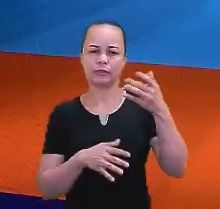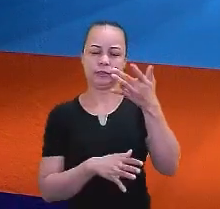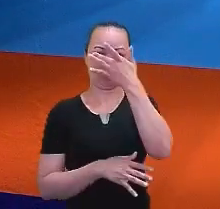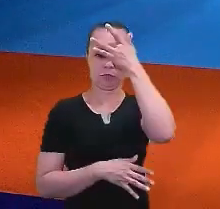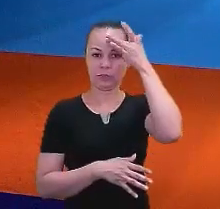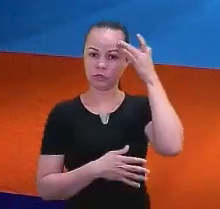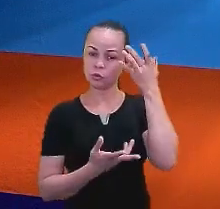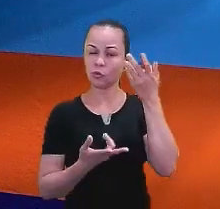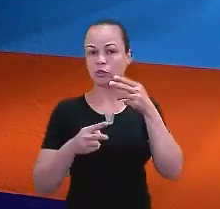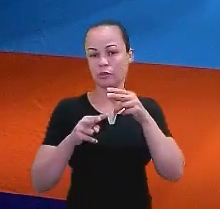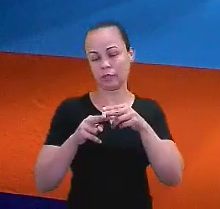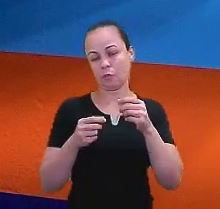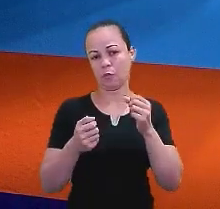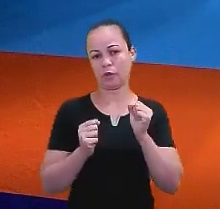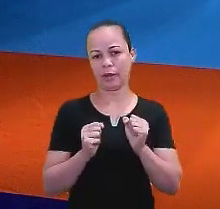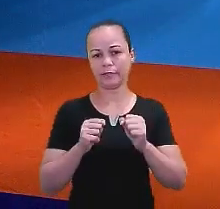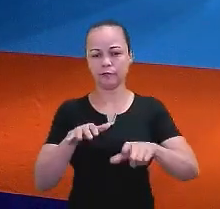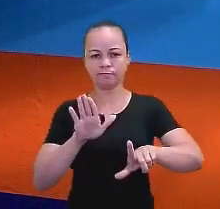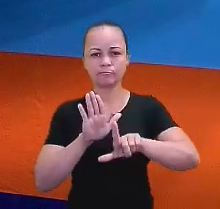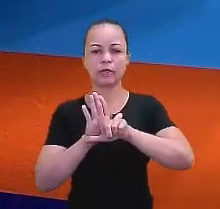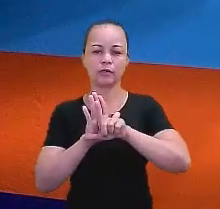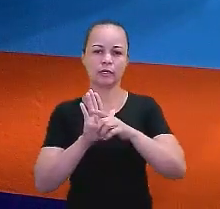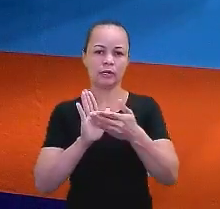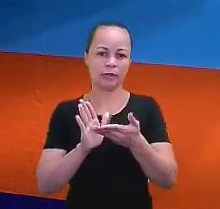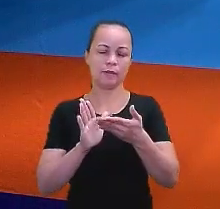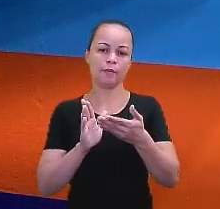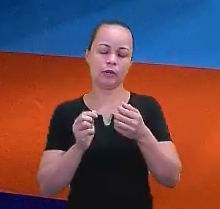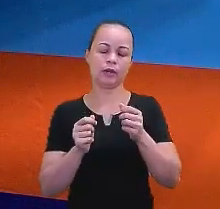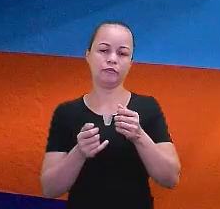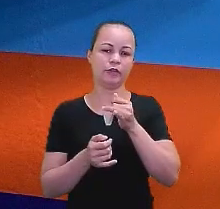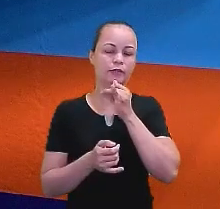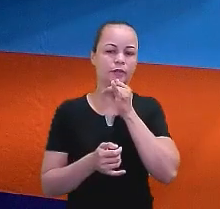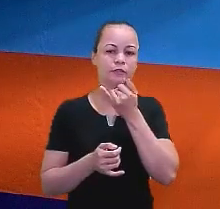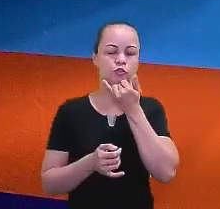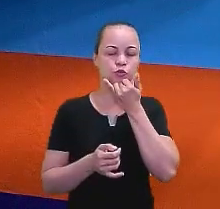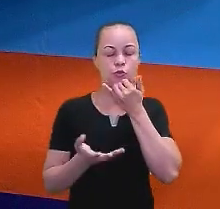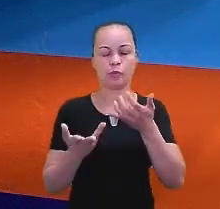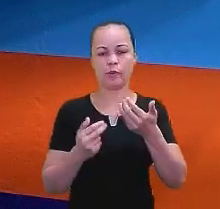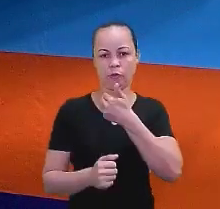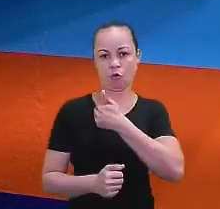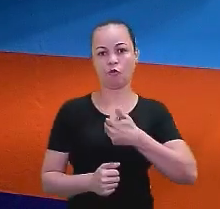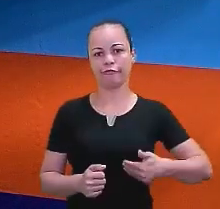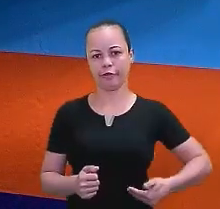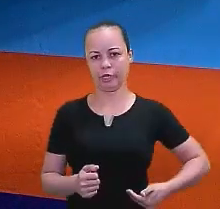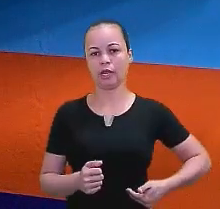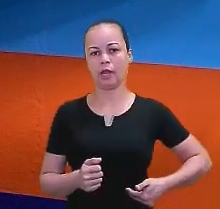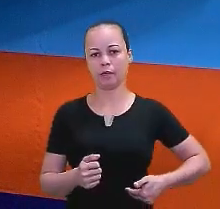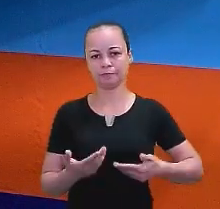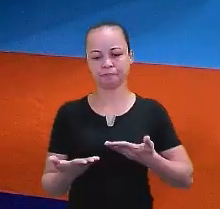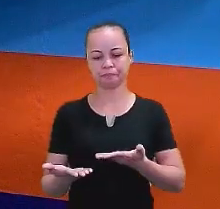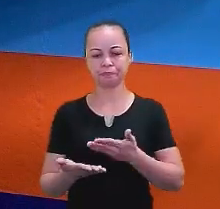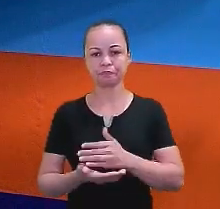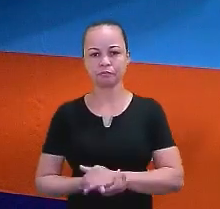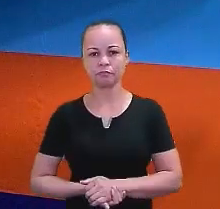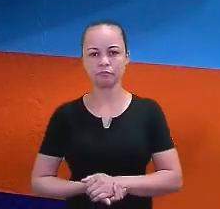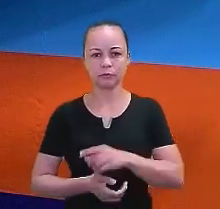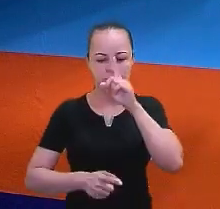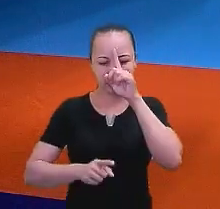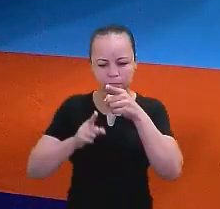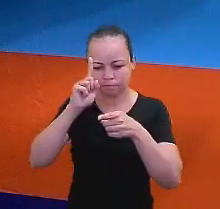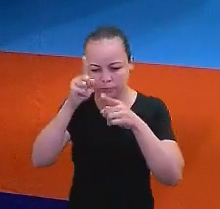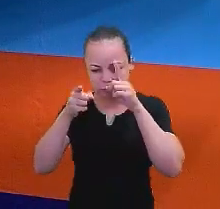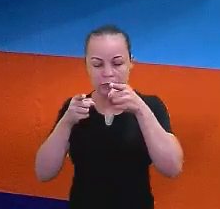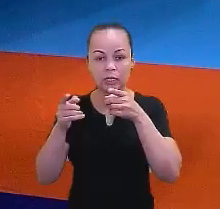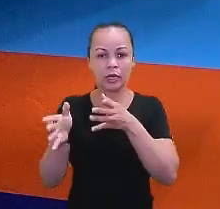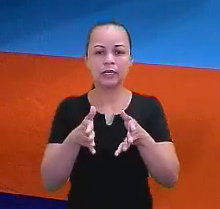pudesse legislar, para que ele pudesse governar, na verdade. Então, aqui, com a proclamação